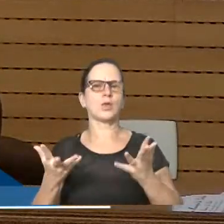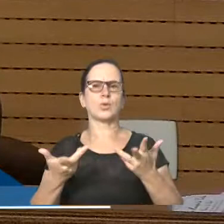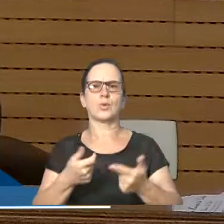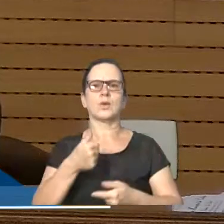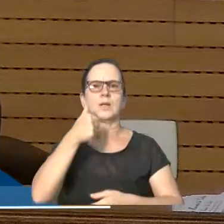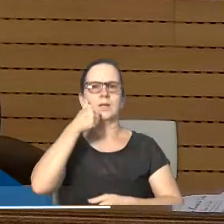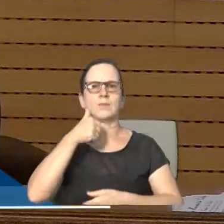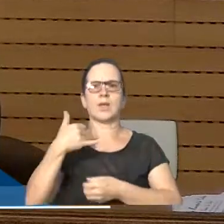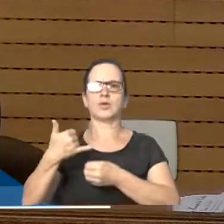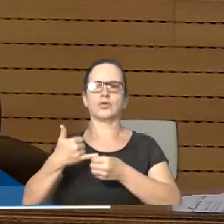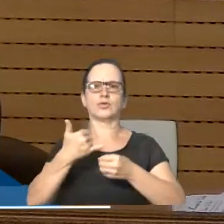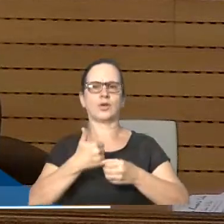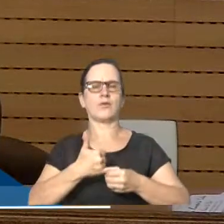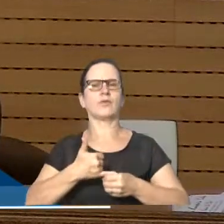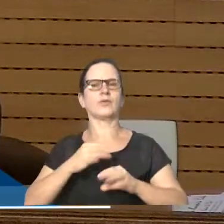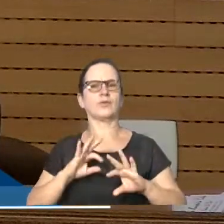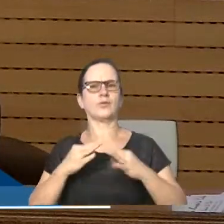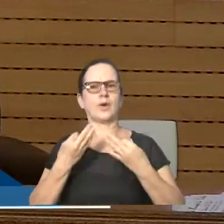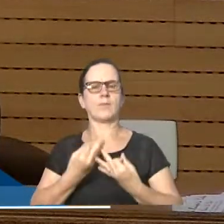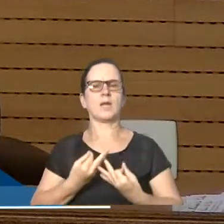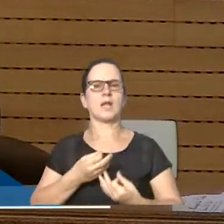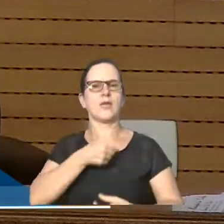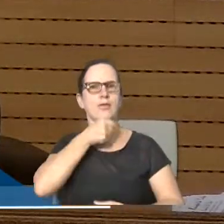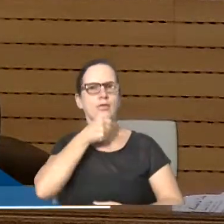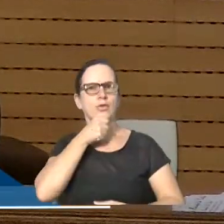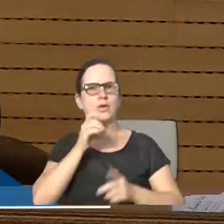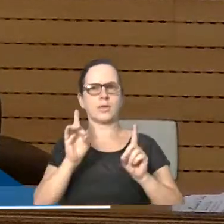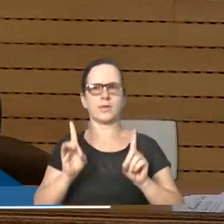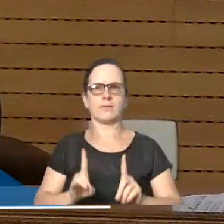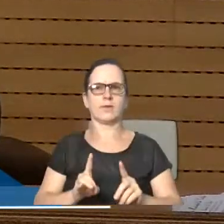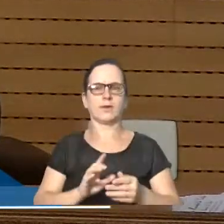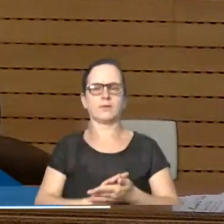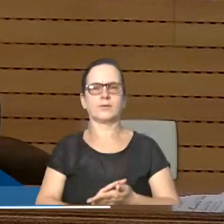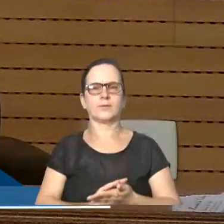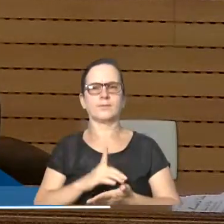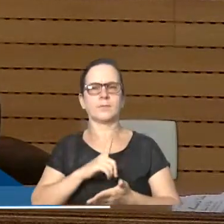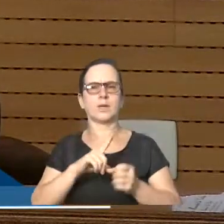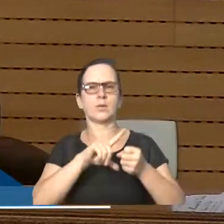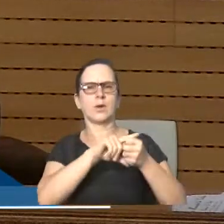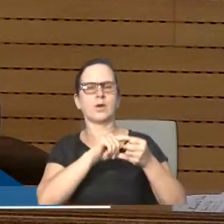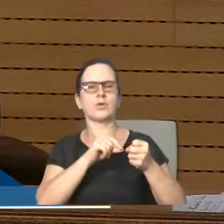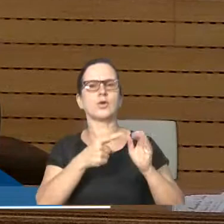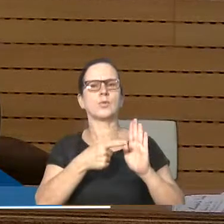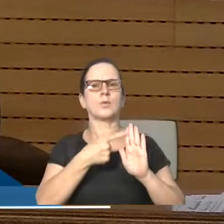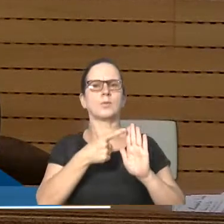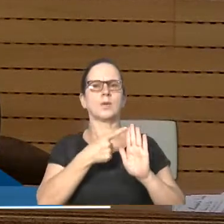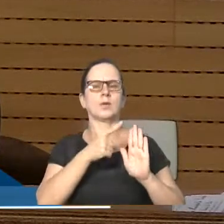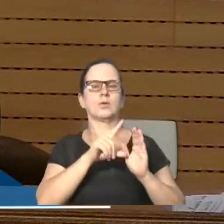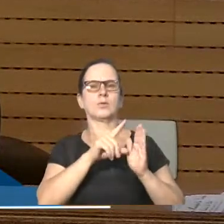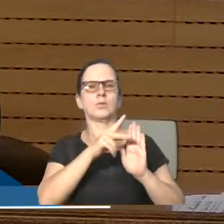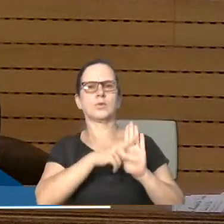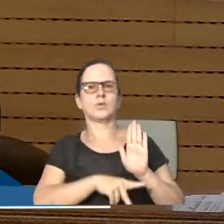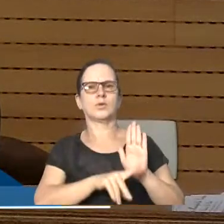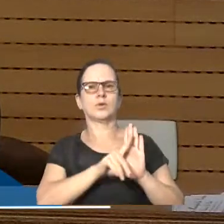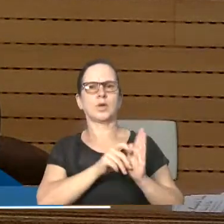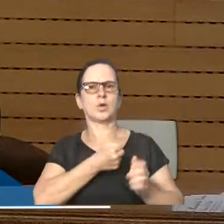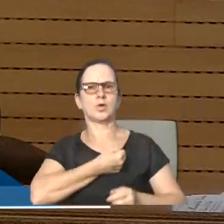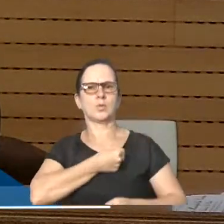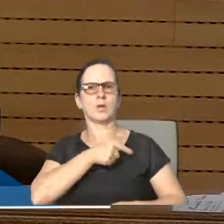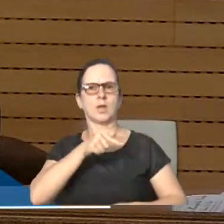mulheres, chefes de família, idosos e deficientes. Segundo o artigo 1º do projeto de lei